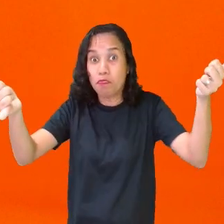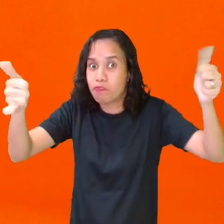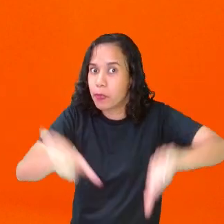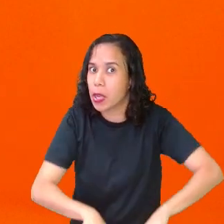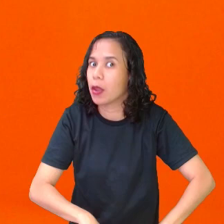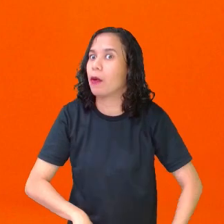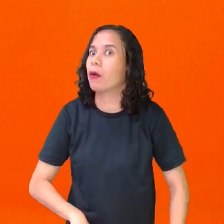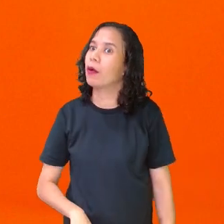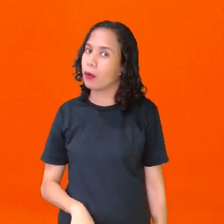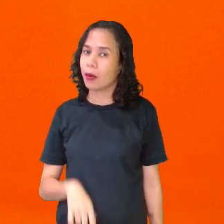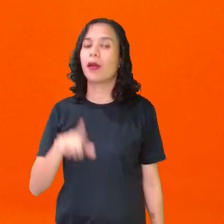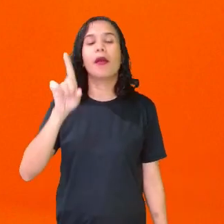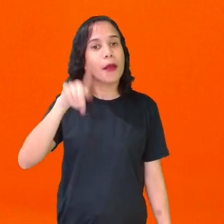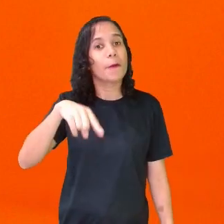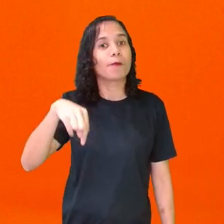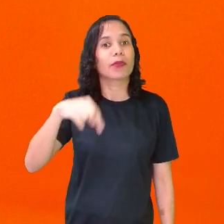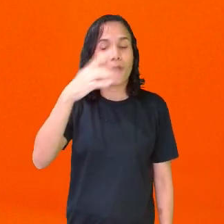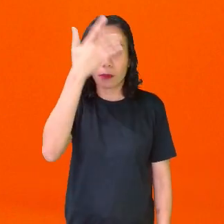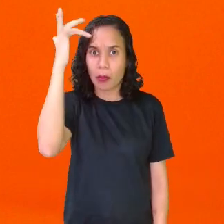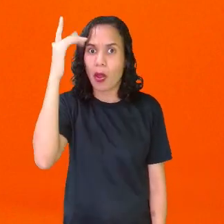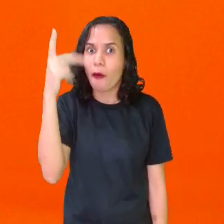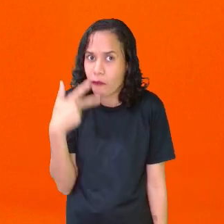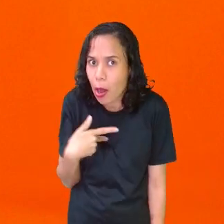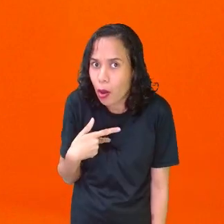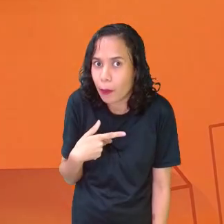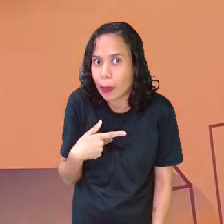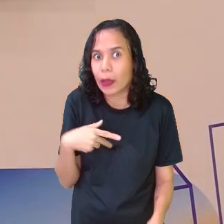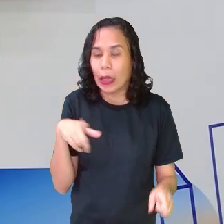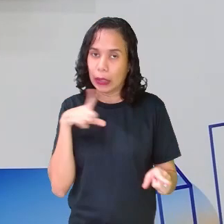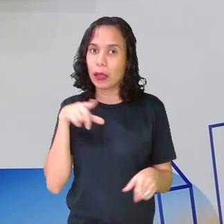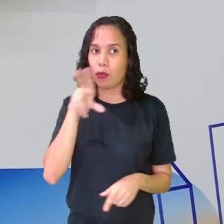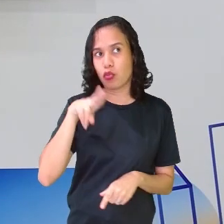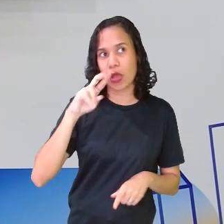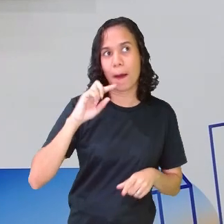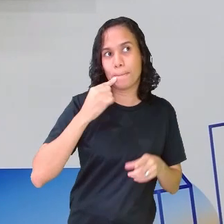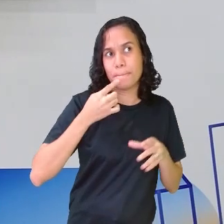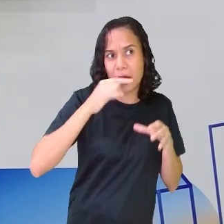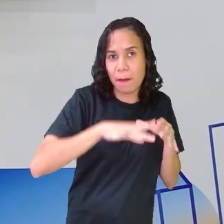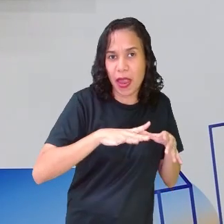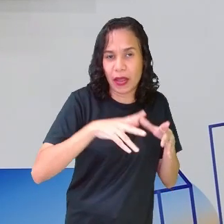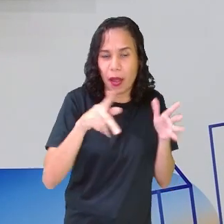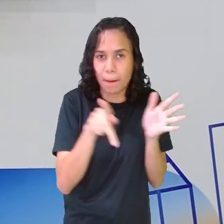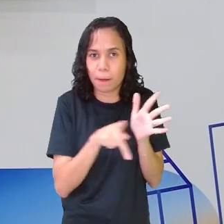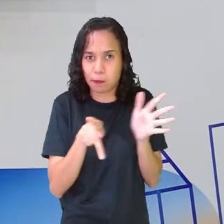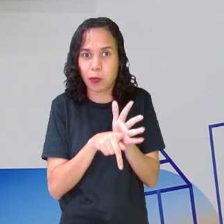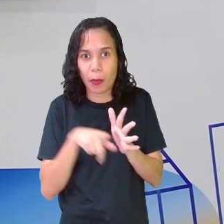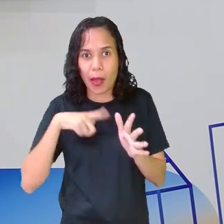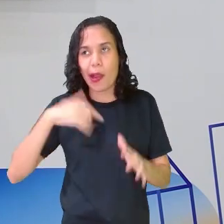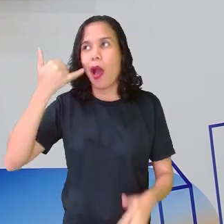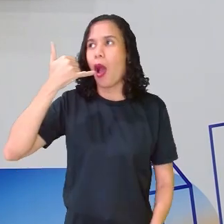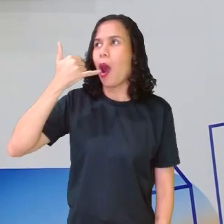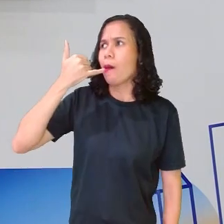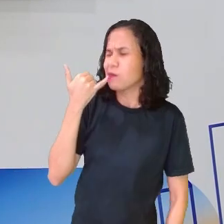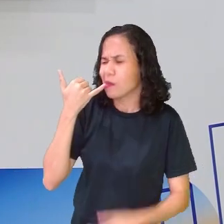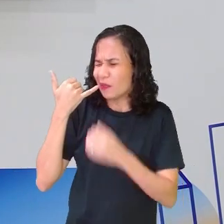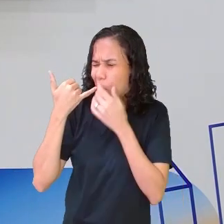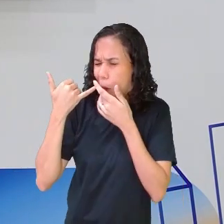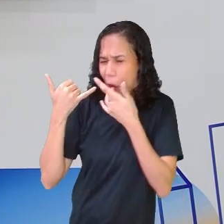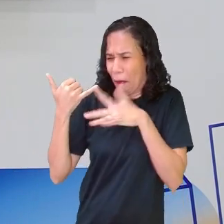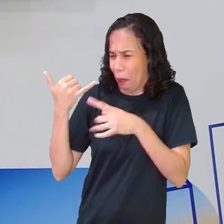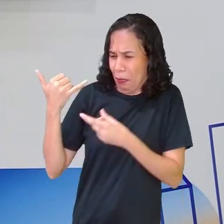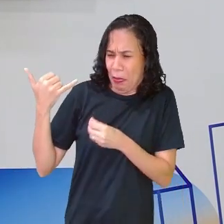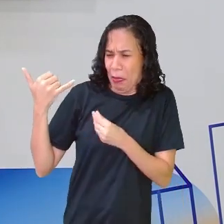malagueta. Então, tanto me contaram que botam essa pimenta no charuto ou no cachimbo